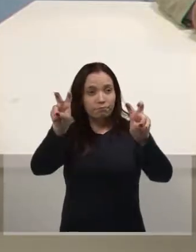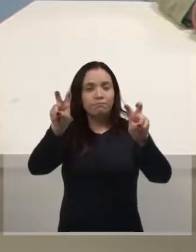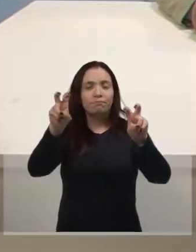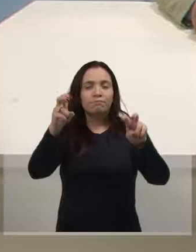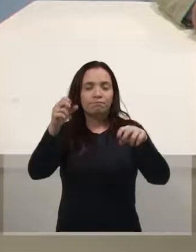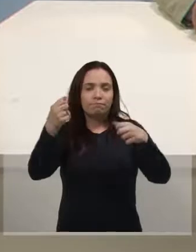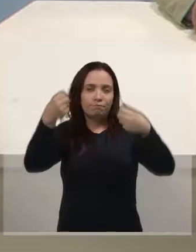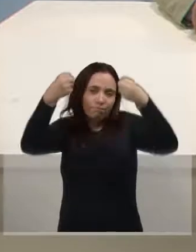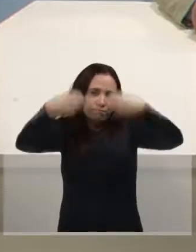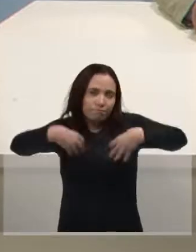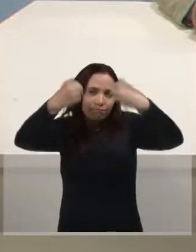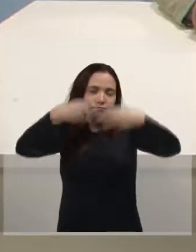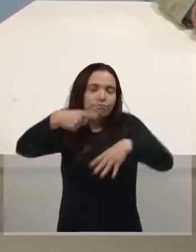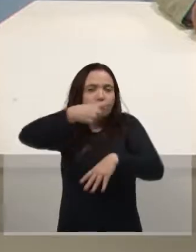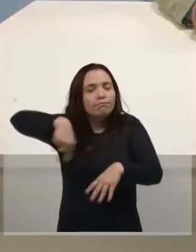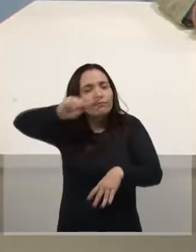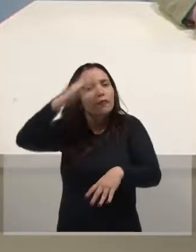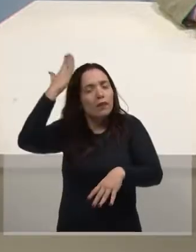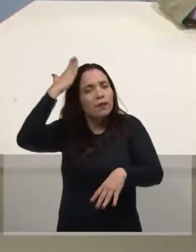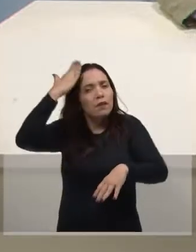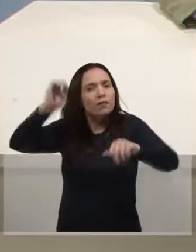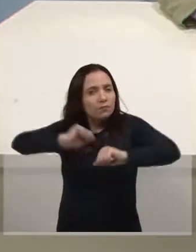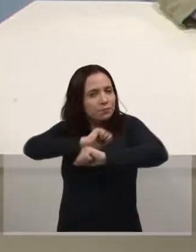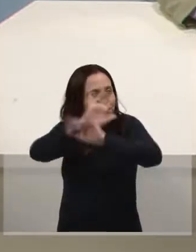entender para o telespectador e para a telespectadora,